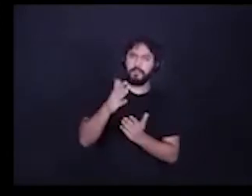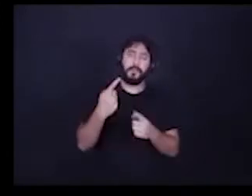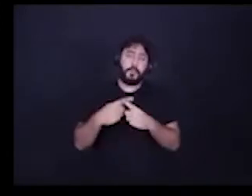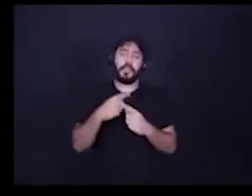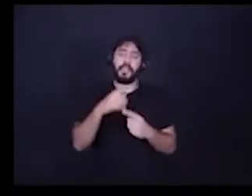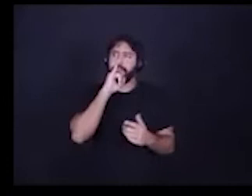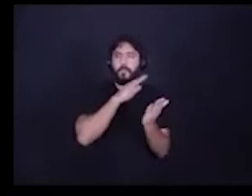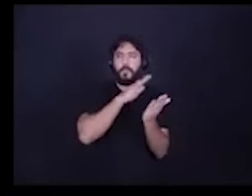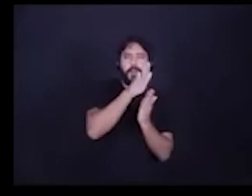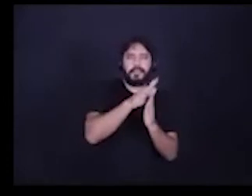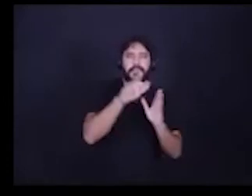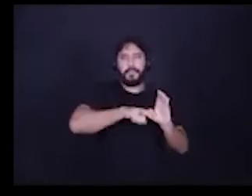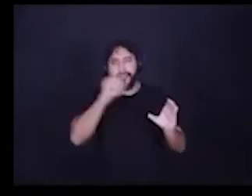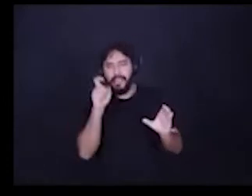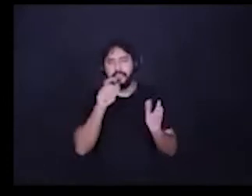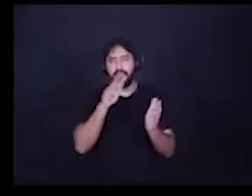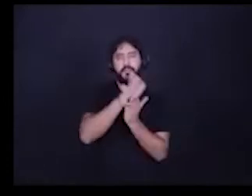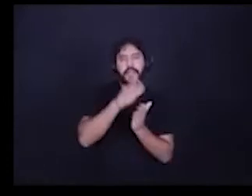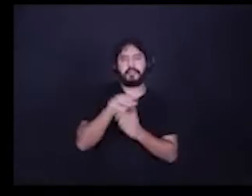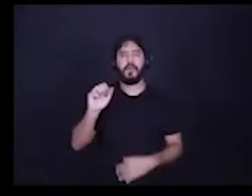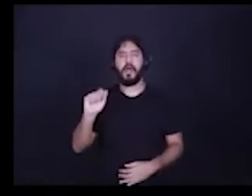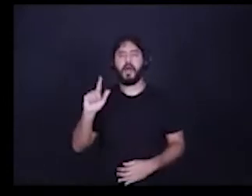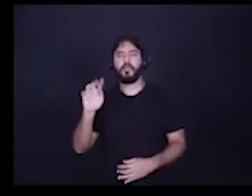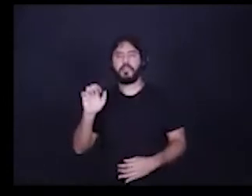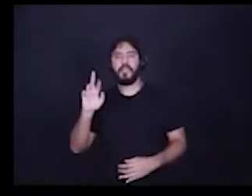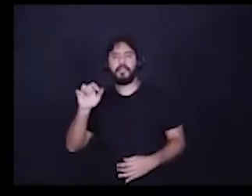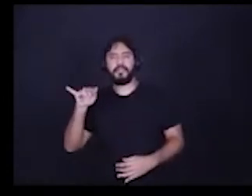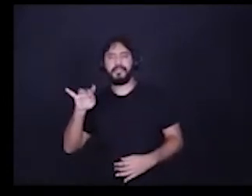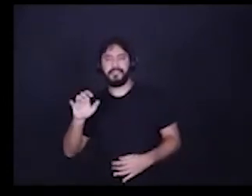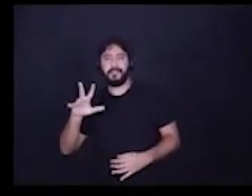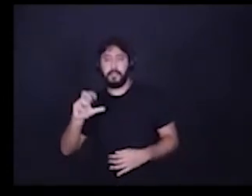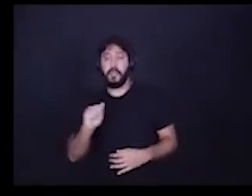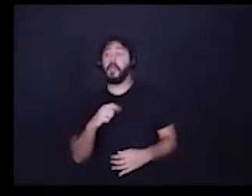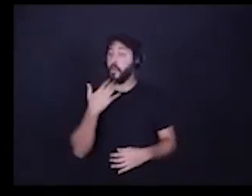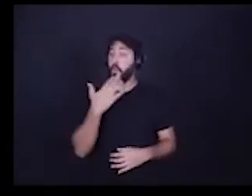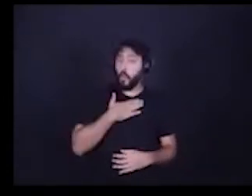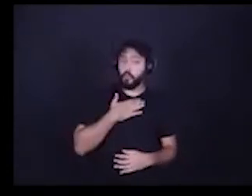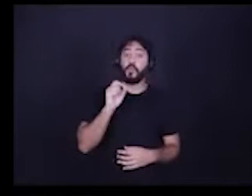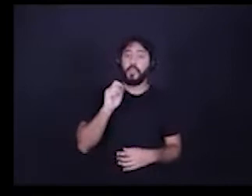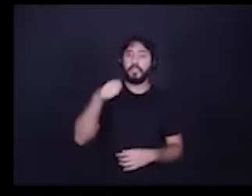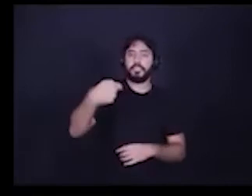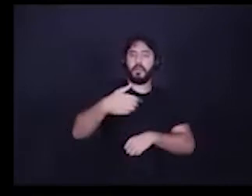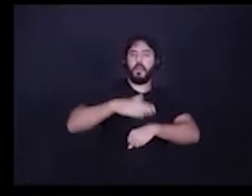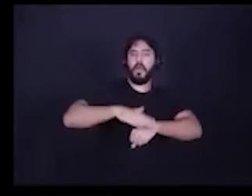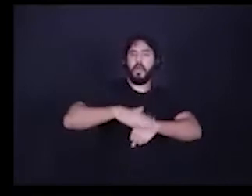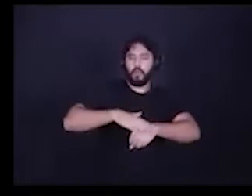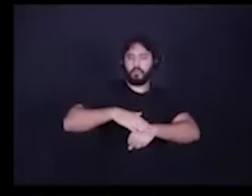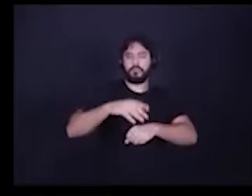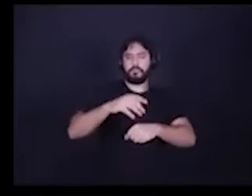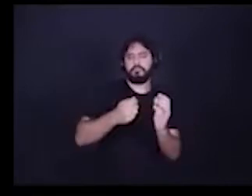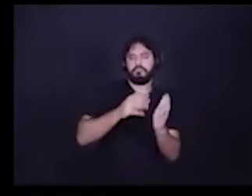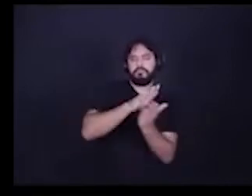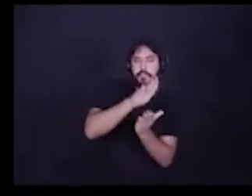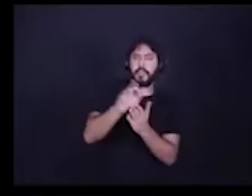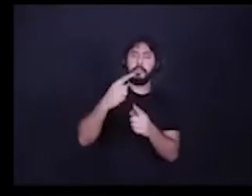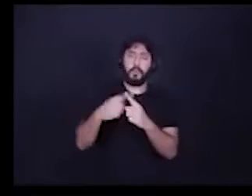publicações alternativas. Eu gosto de usar essa autopublicação porque eu gosto de posicionar o foco do entendimento para quem produz e para essa ânsia de